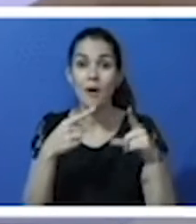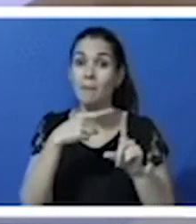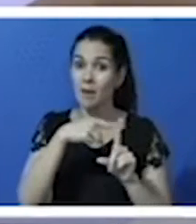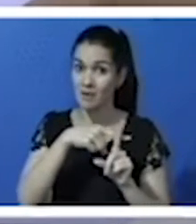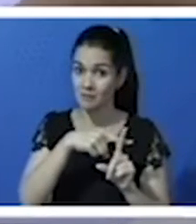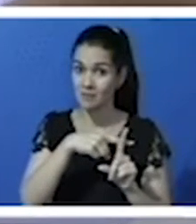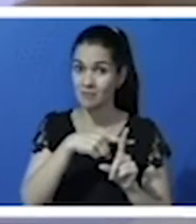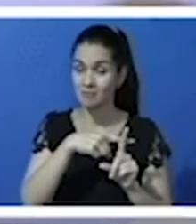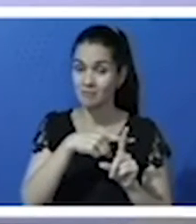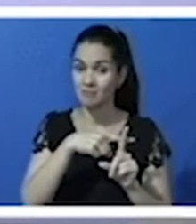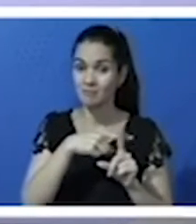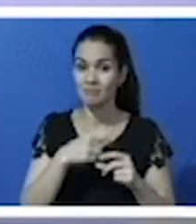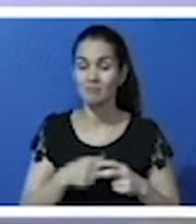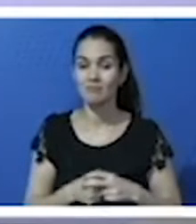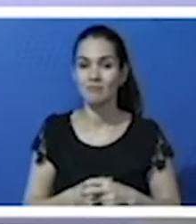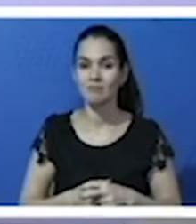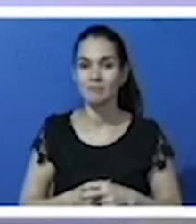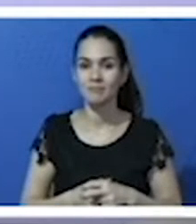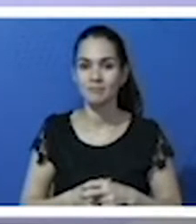dá mais na conta de vezes.